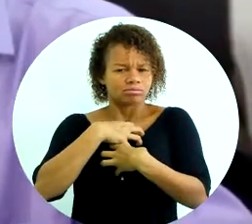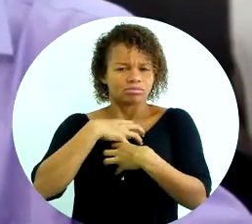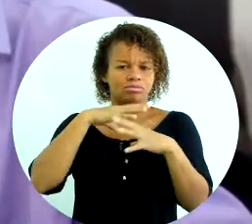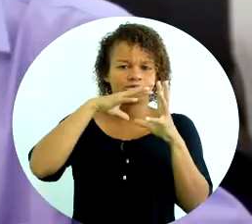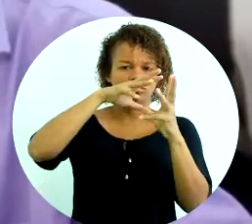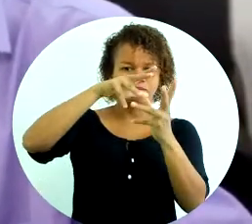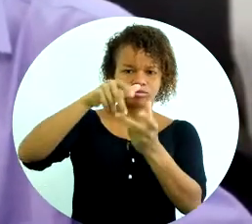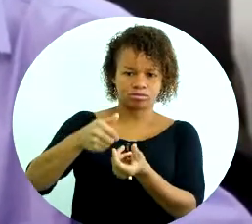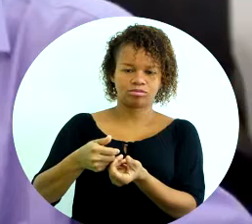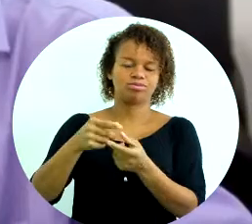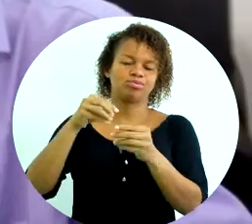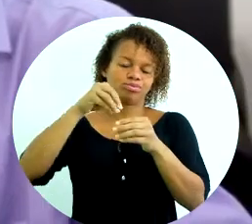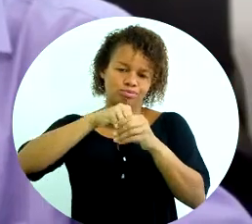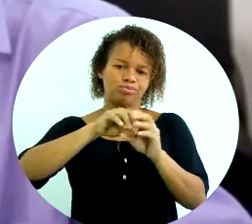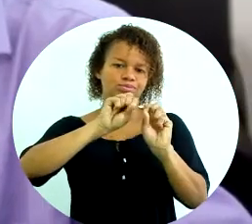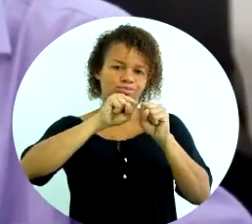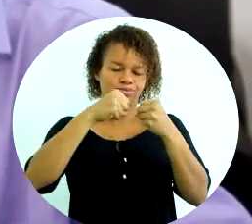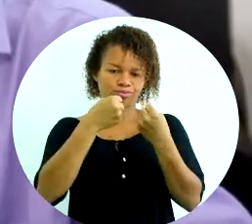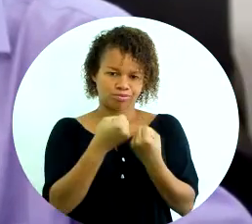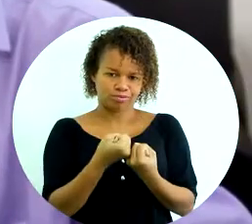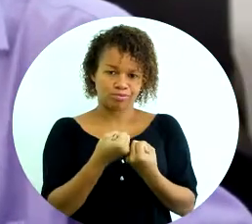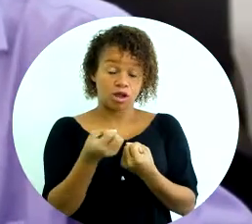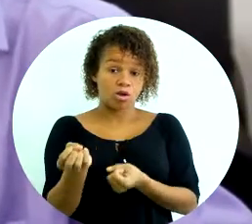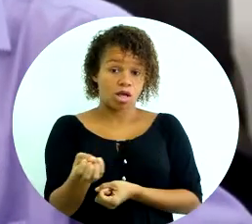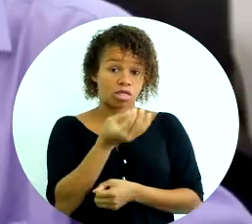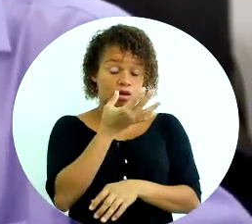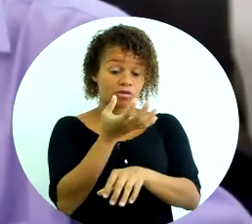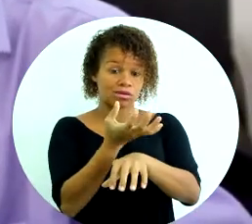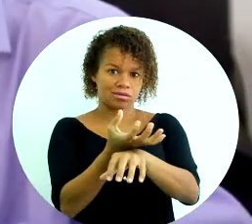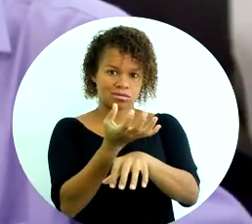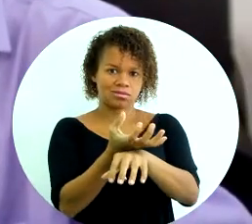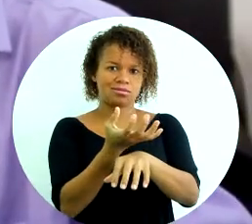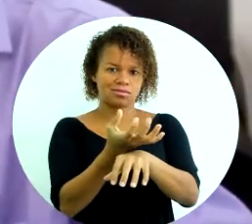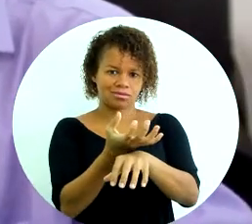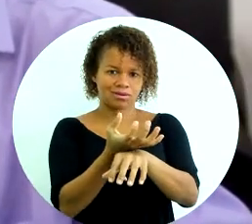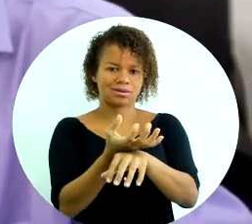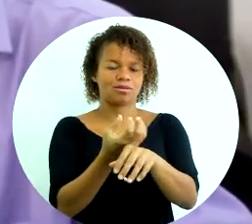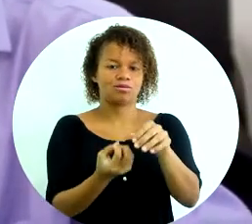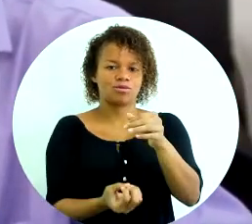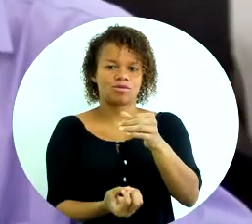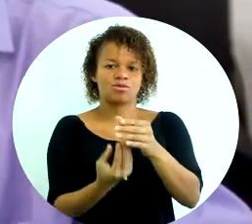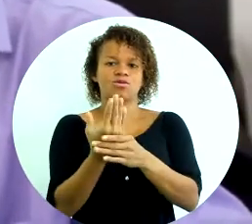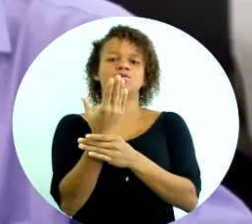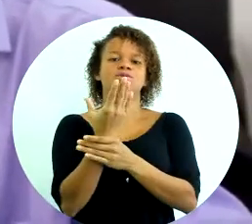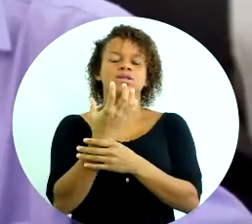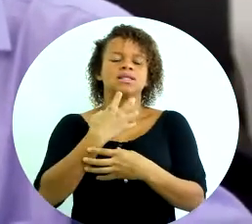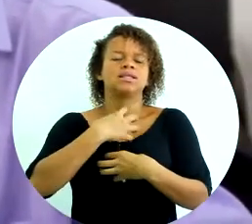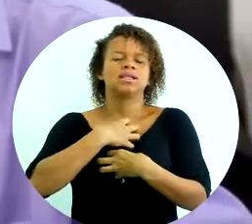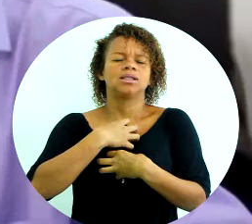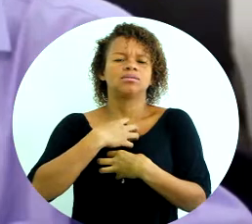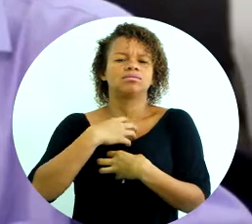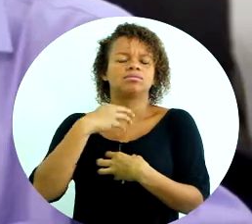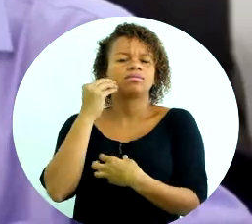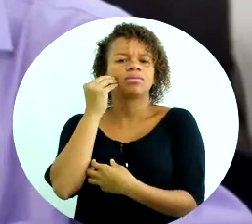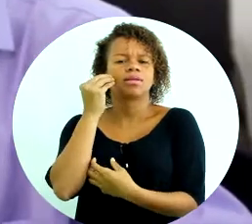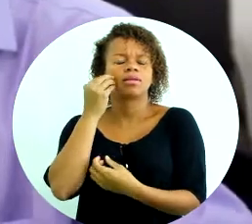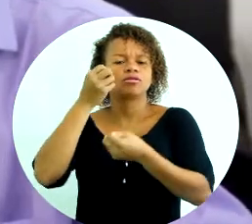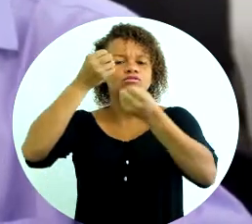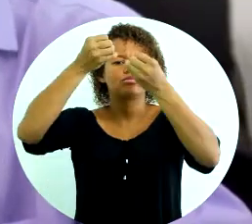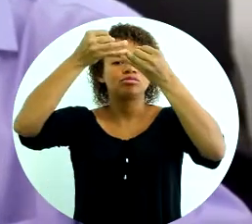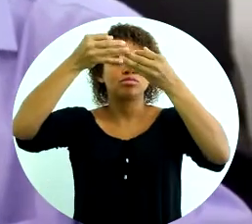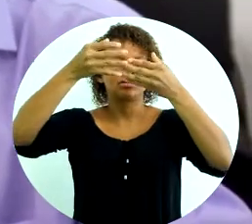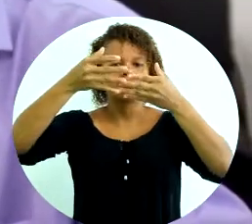e sentir o mundo dessa sociedade. Uma nova disciplina surge, é construída no sentido de